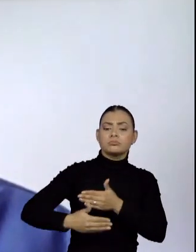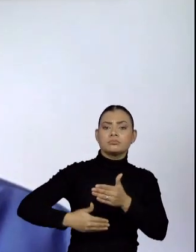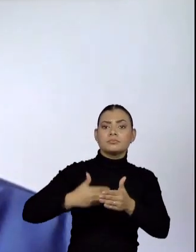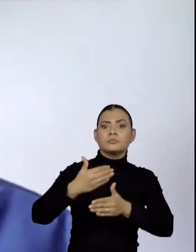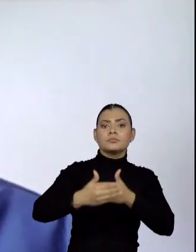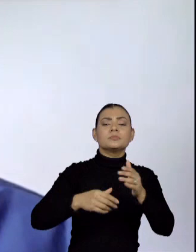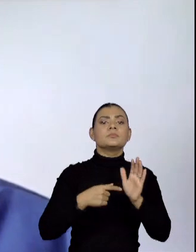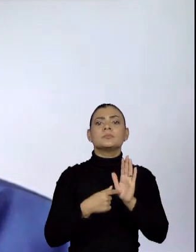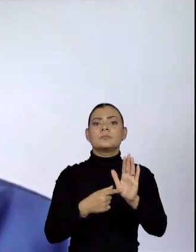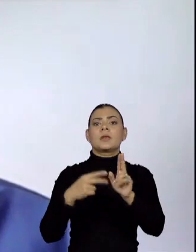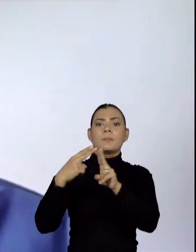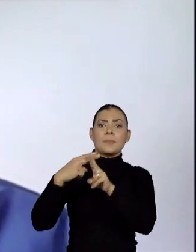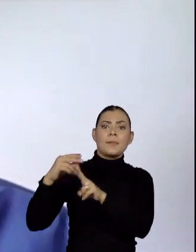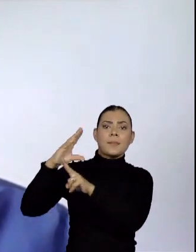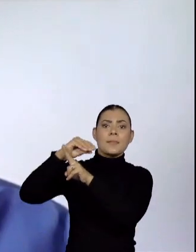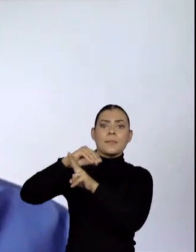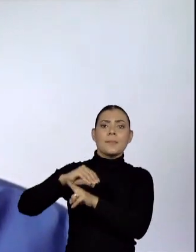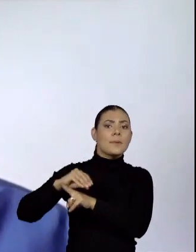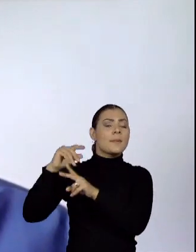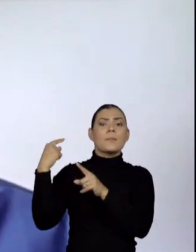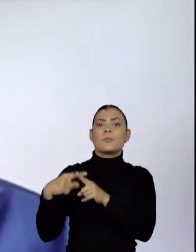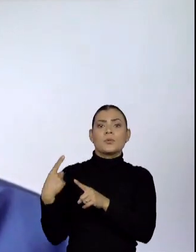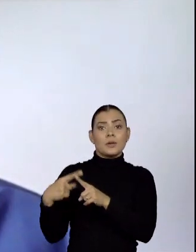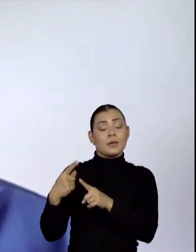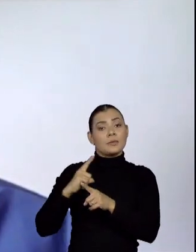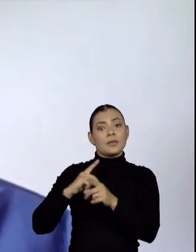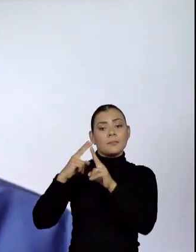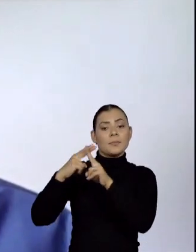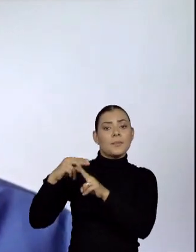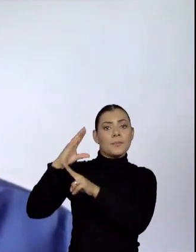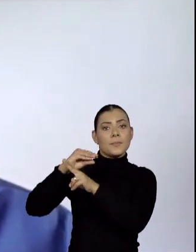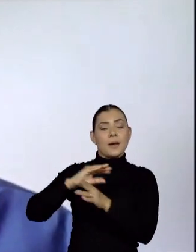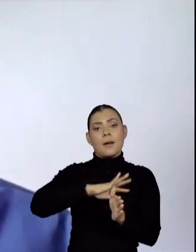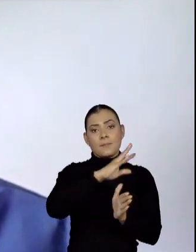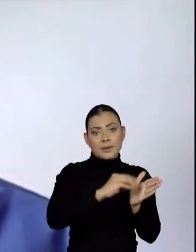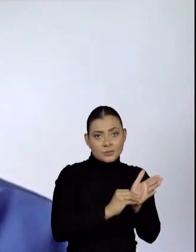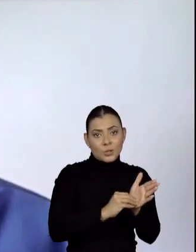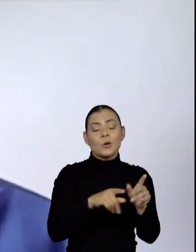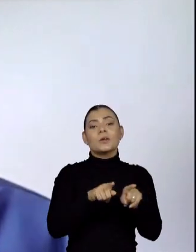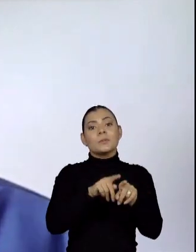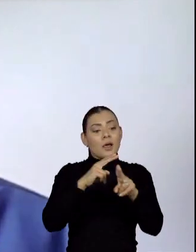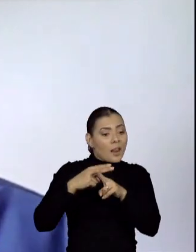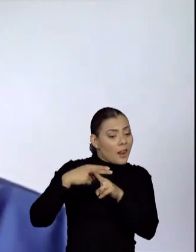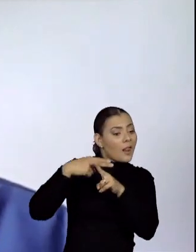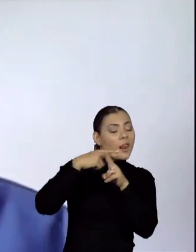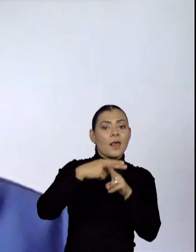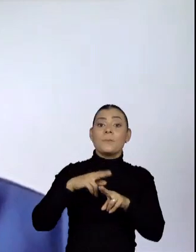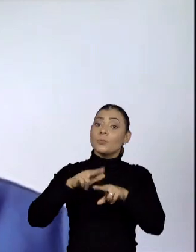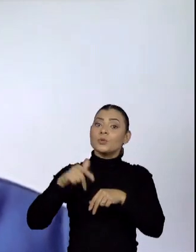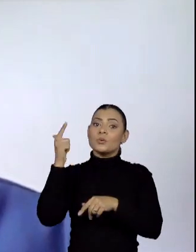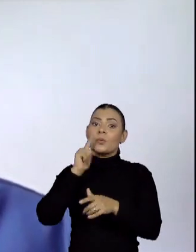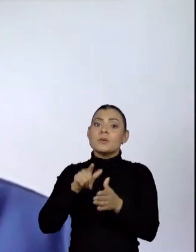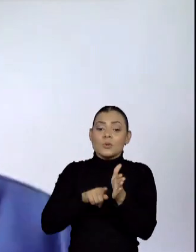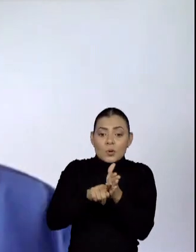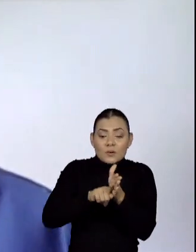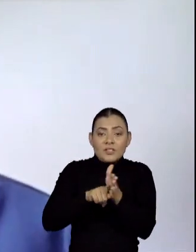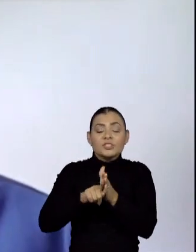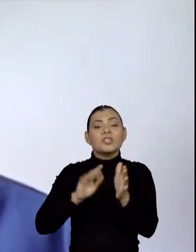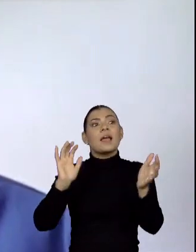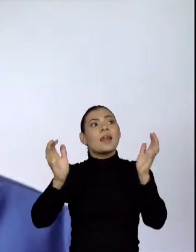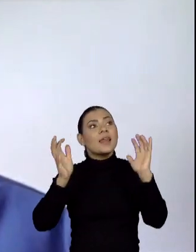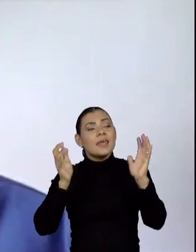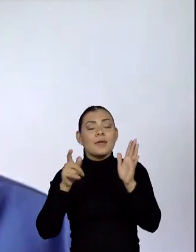imagens de satélites exatamente para o monitoramento da Amazônia, monitoramento do seu meio ambiente. Né? E isso